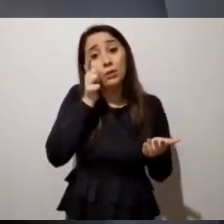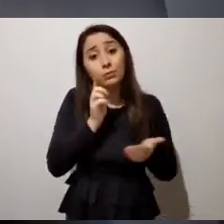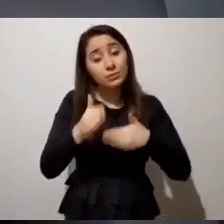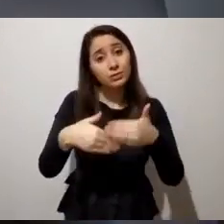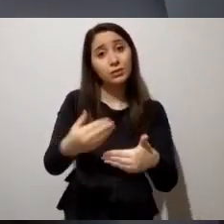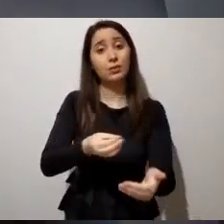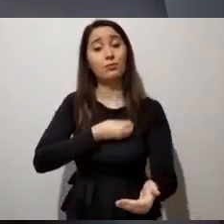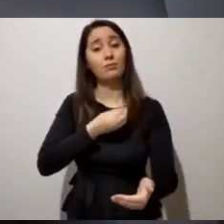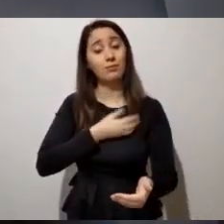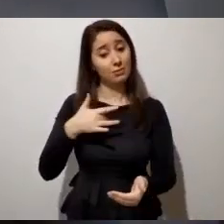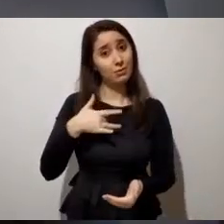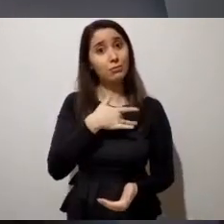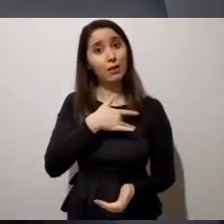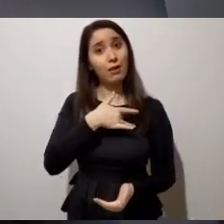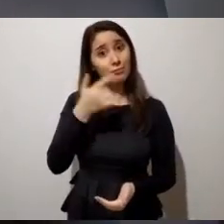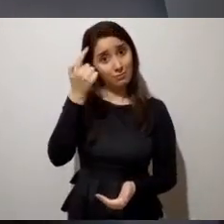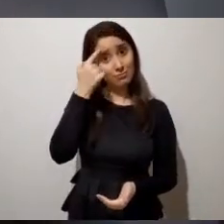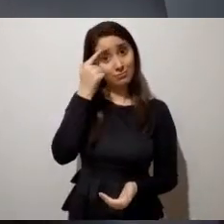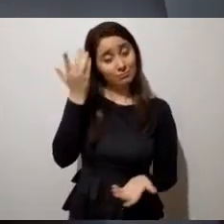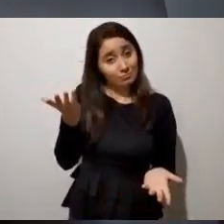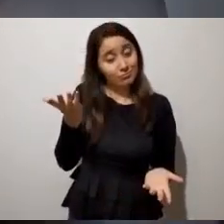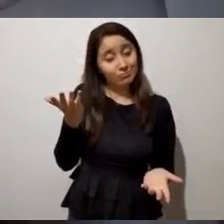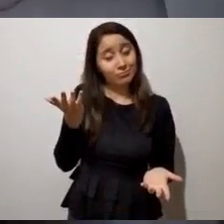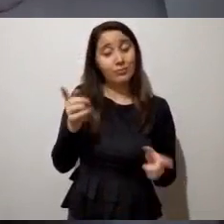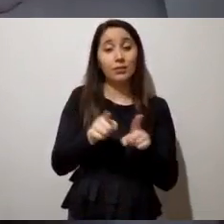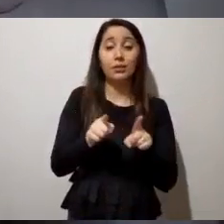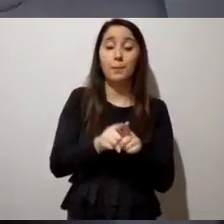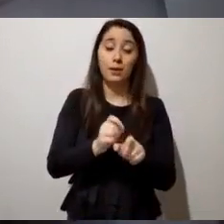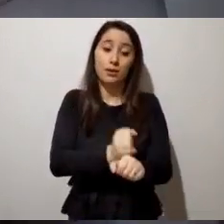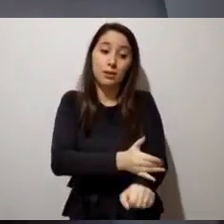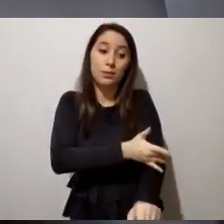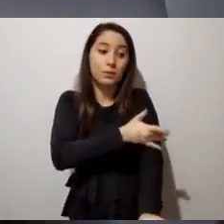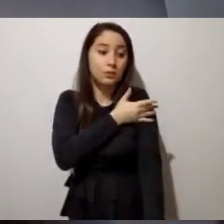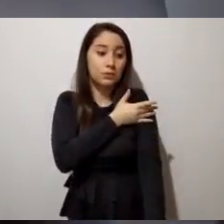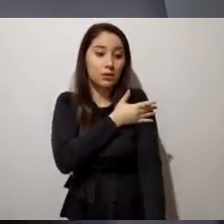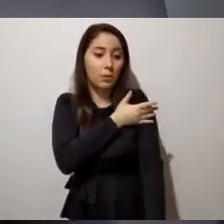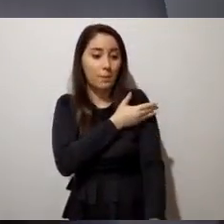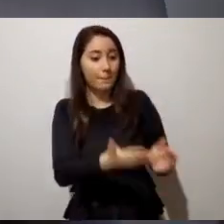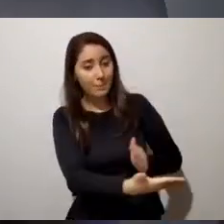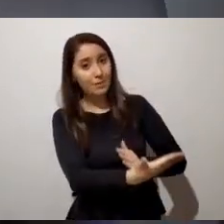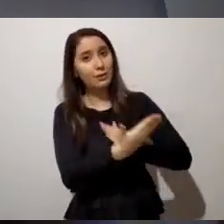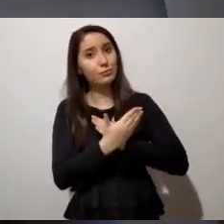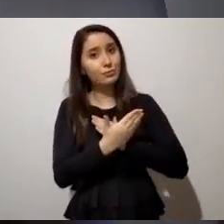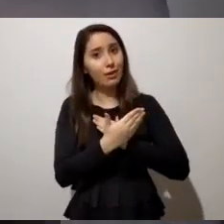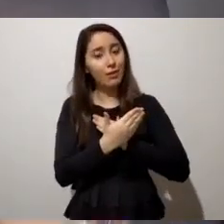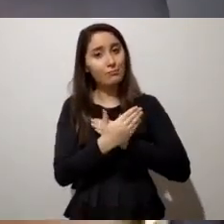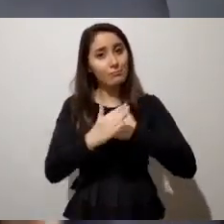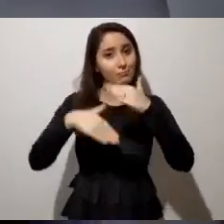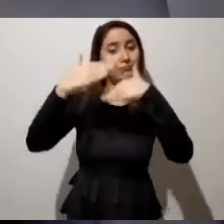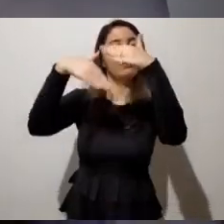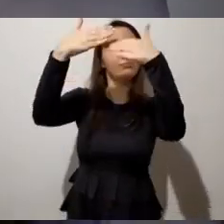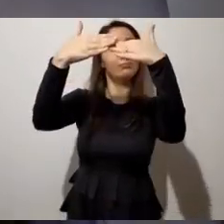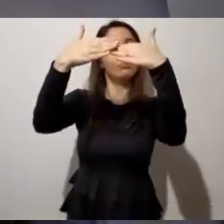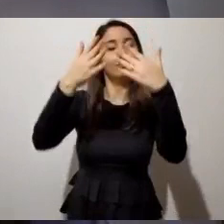mais saudável mentalmente e deixar suas emoções trabalhando a seu favor e não contra você. E por